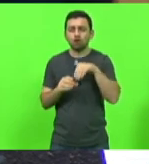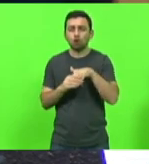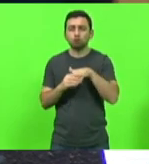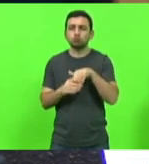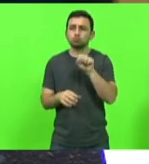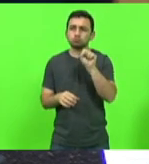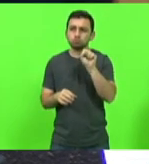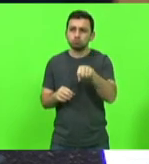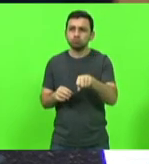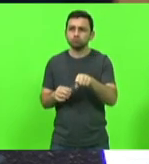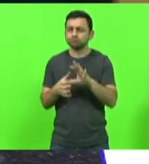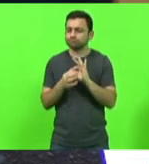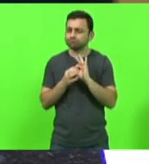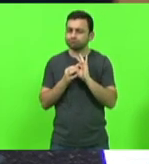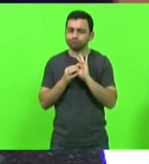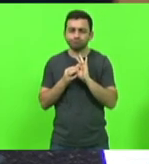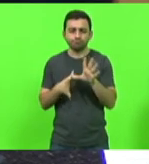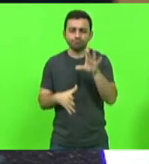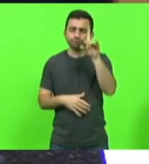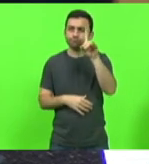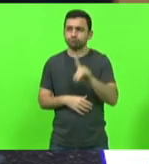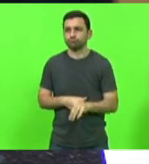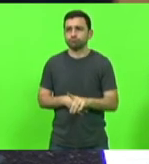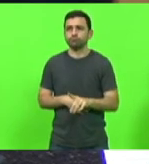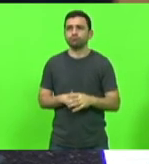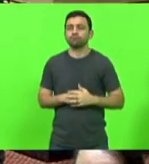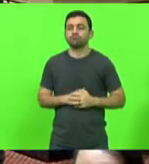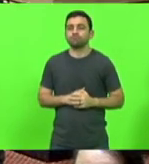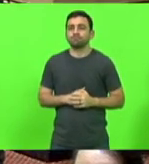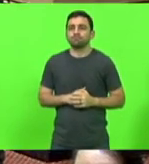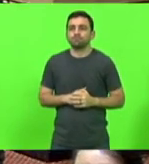pelo direito de liberdade do ser humano. Obrigado.